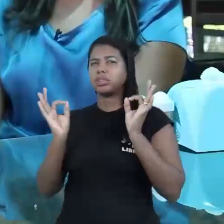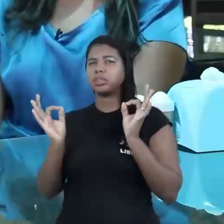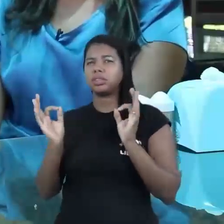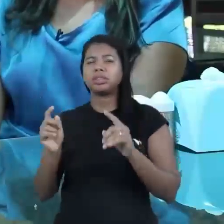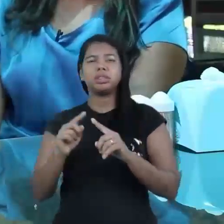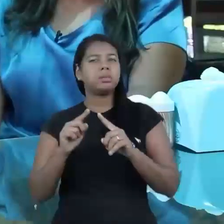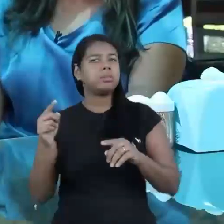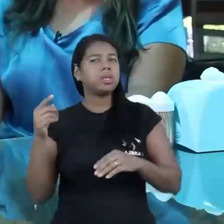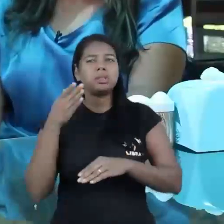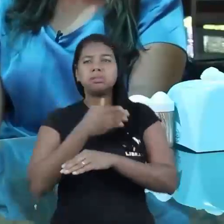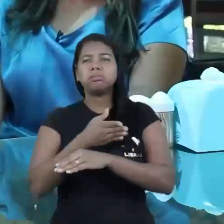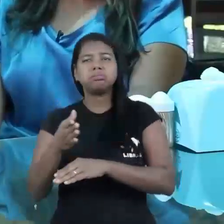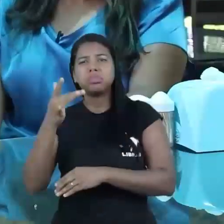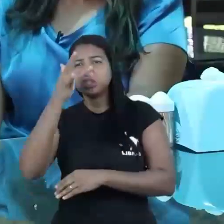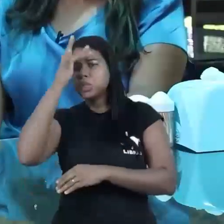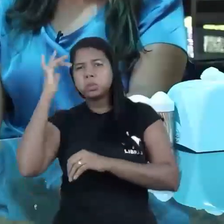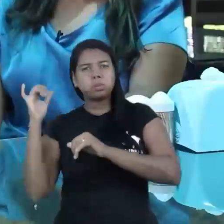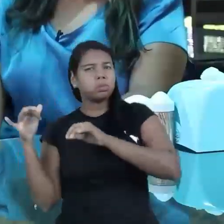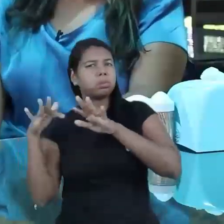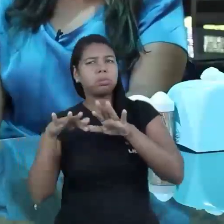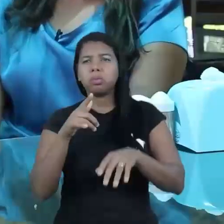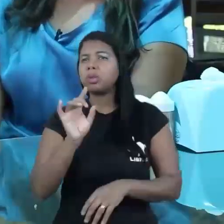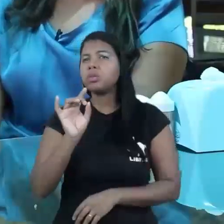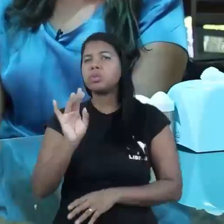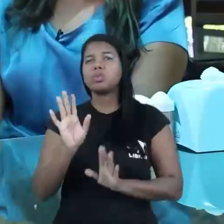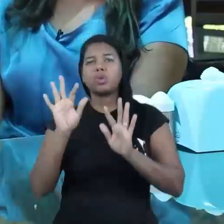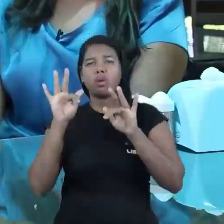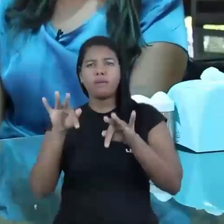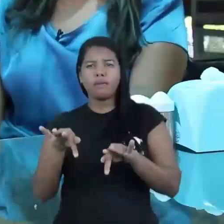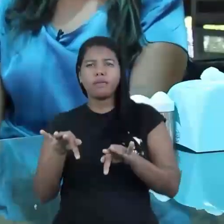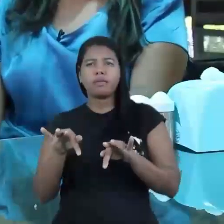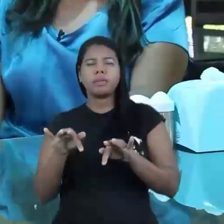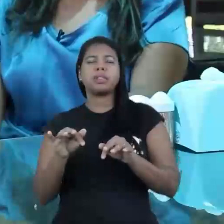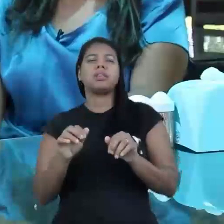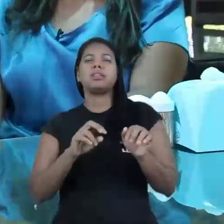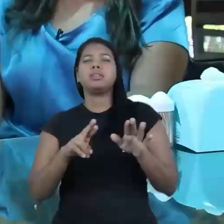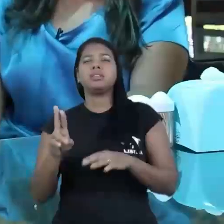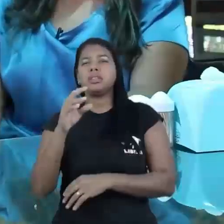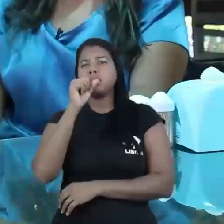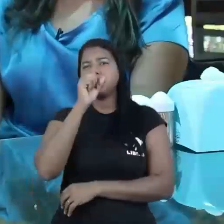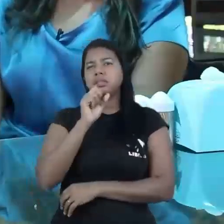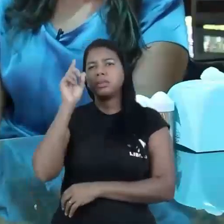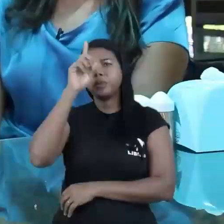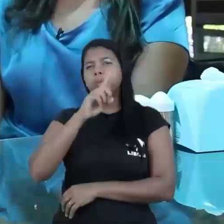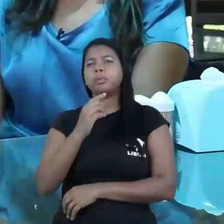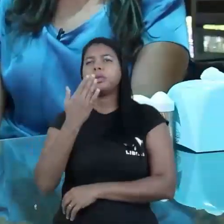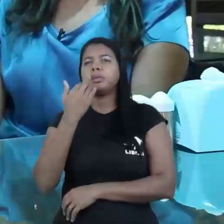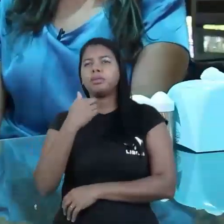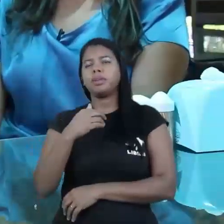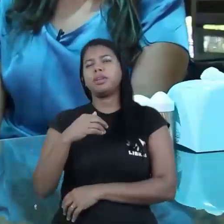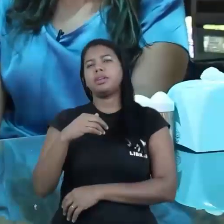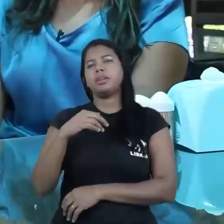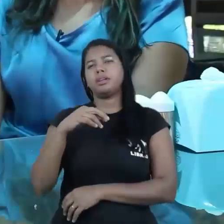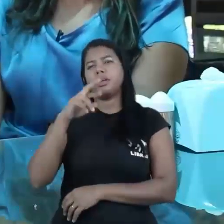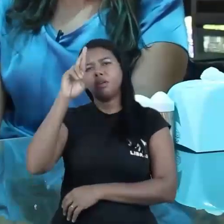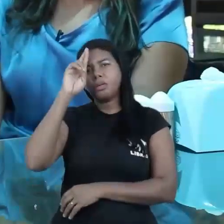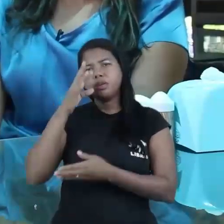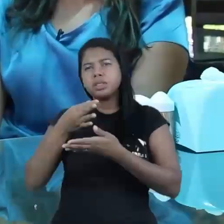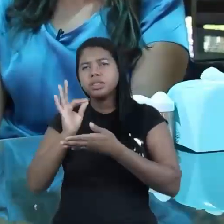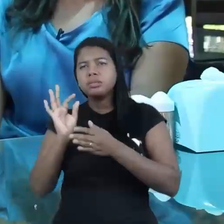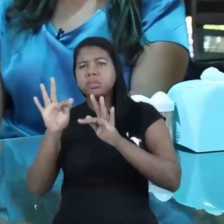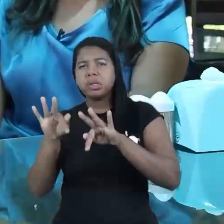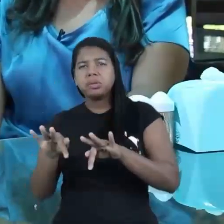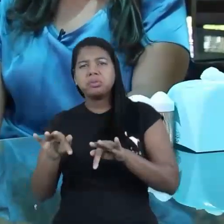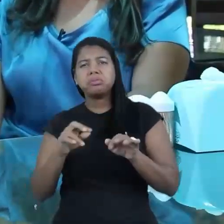Não atendia. Só o final de semana que realmente as famílias vinham almoçar, ia jantar, e era bom. Mas o final de semana não